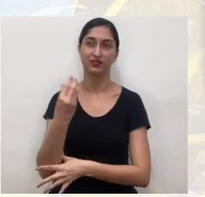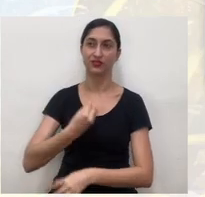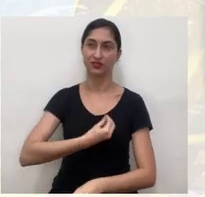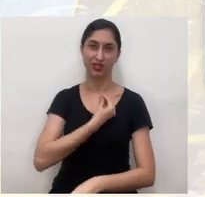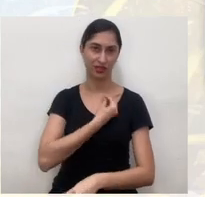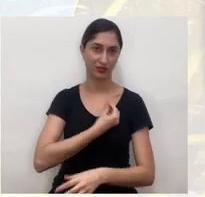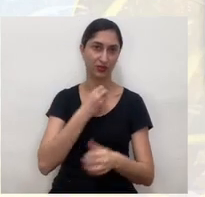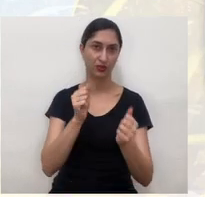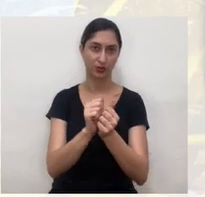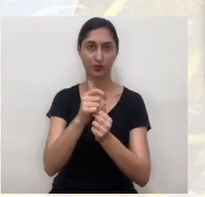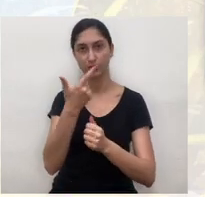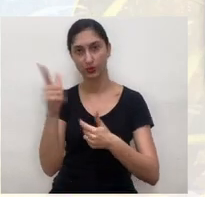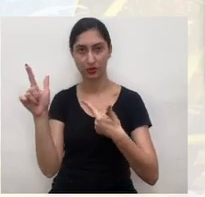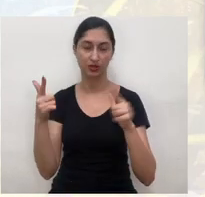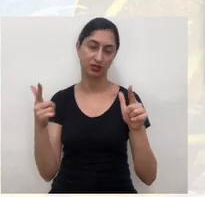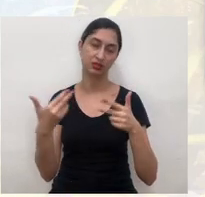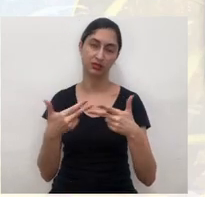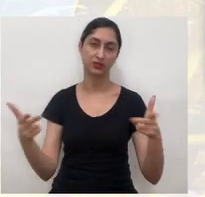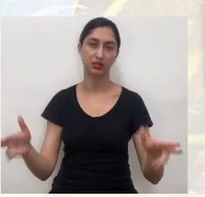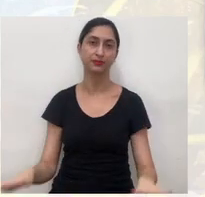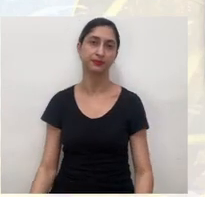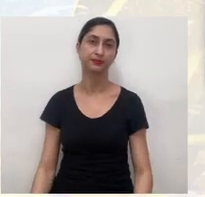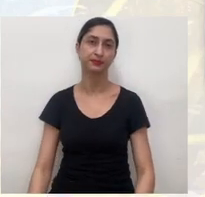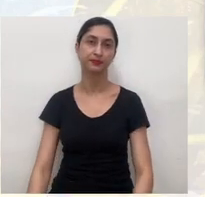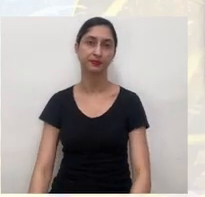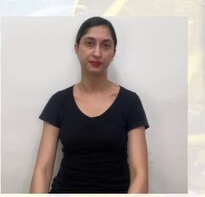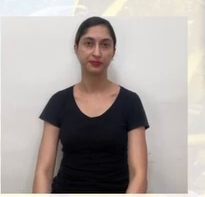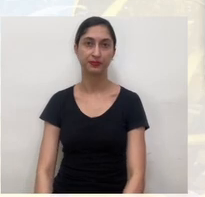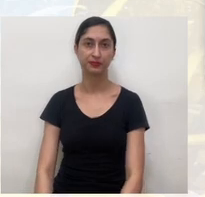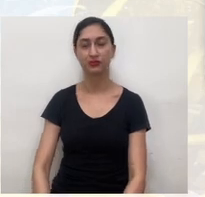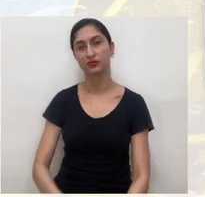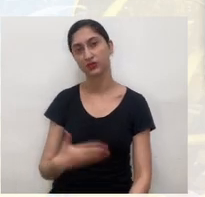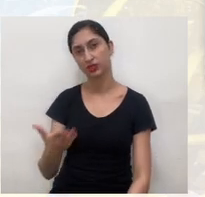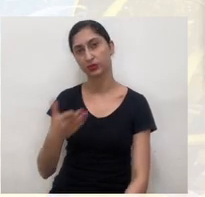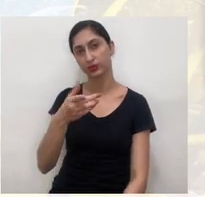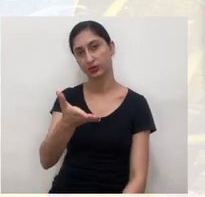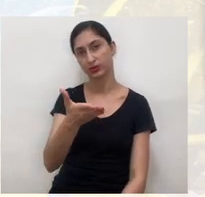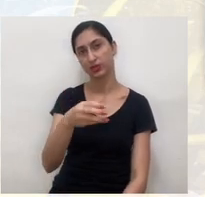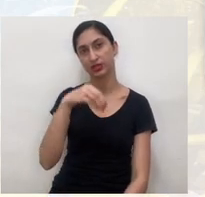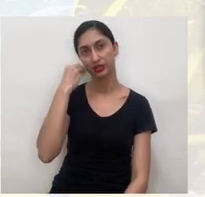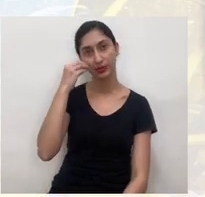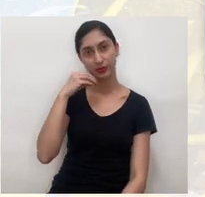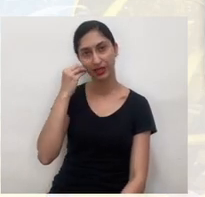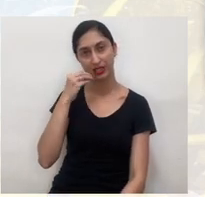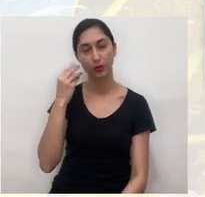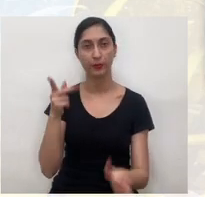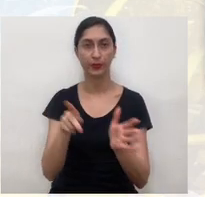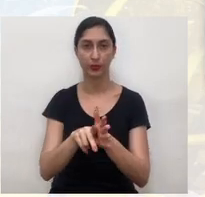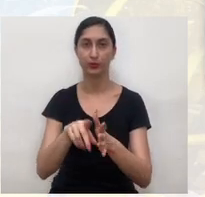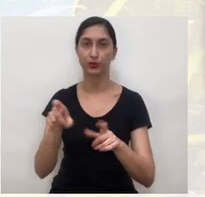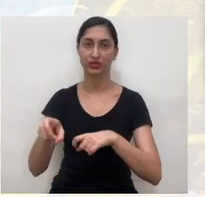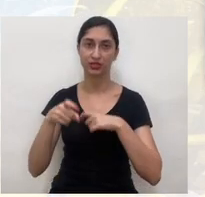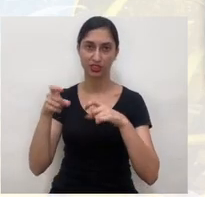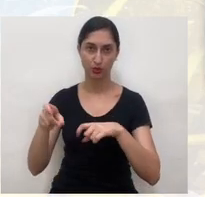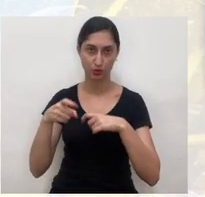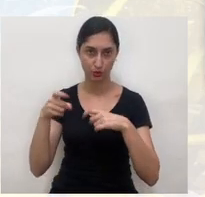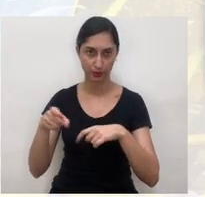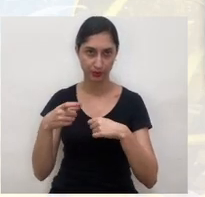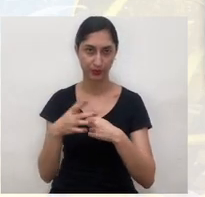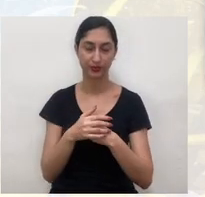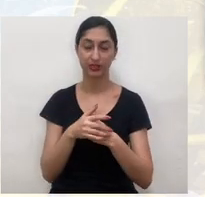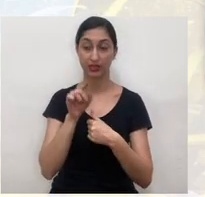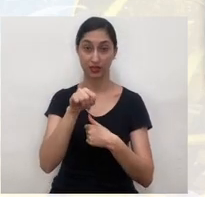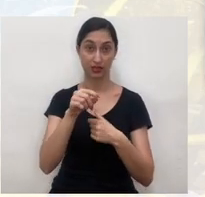plantas, etc. Aí é que está o lado experimental do sítio. Essa coleção assumiu um